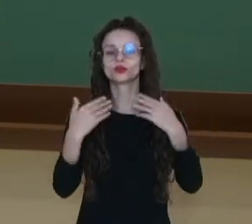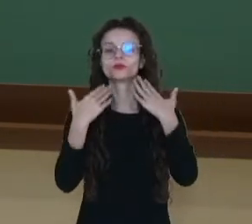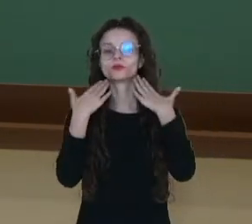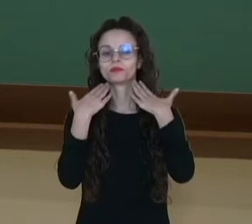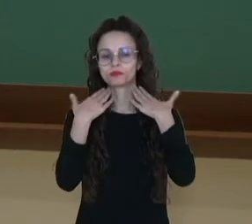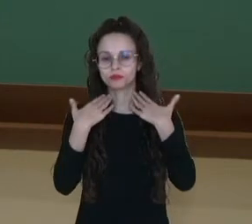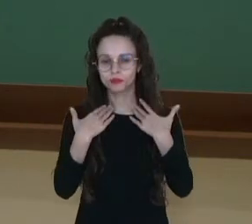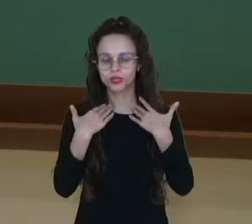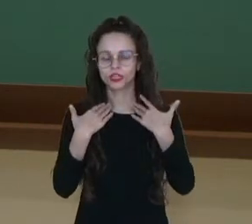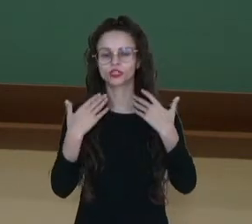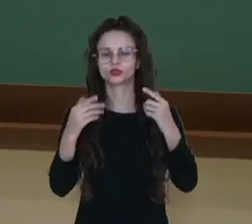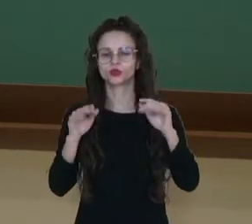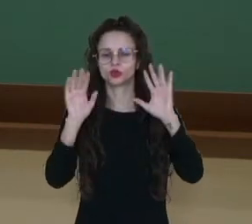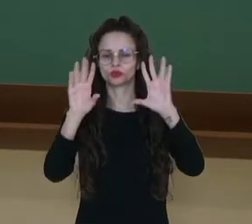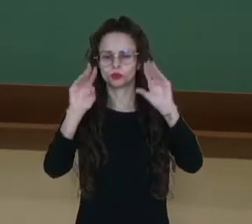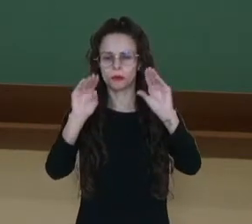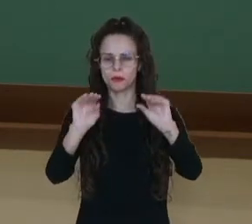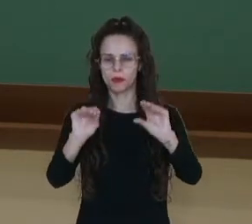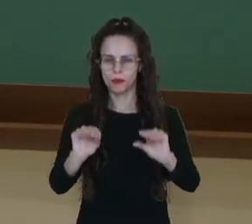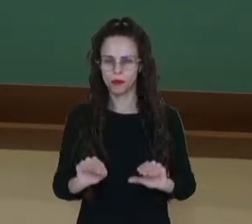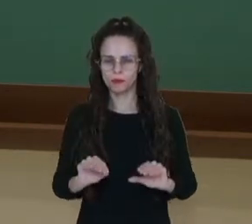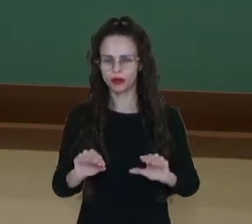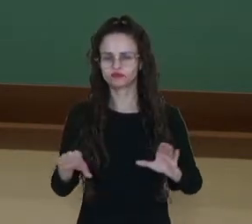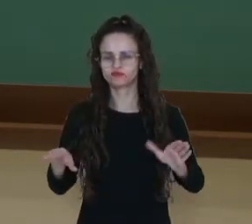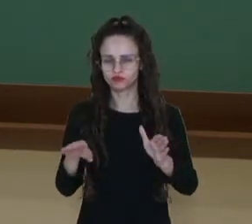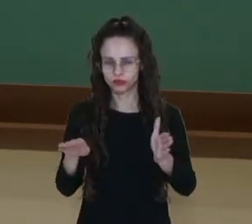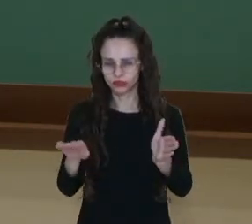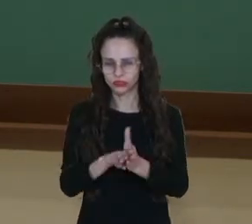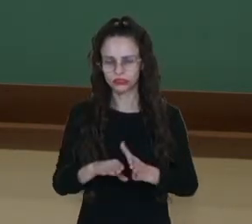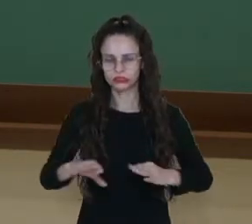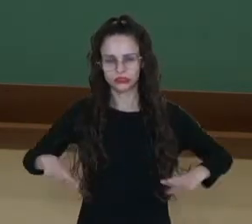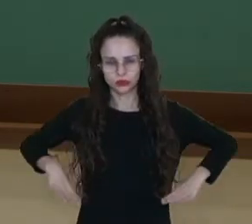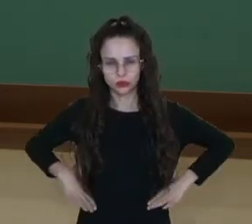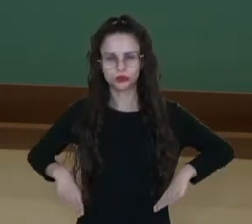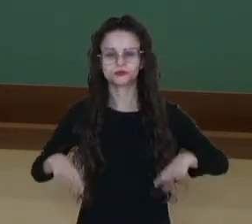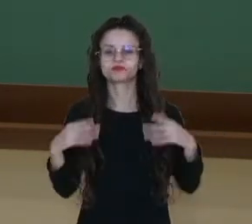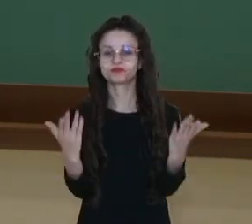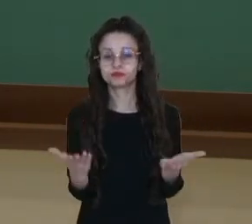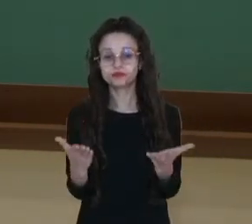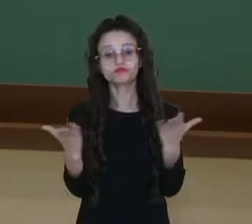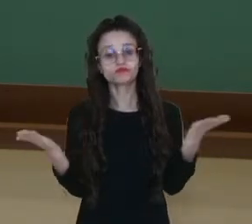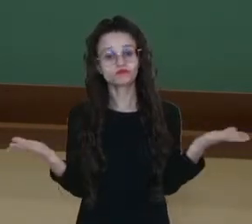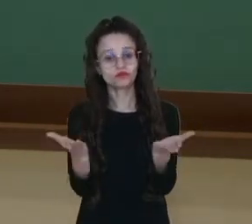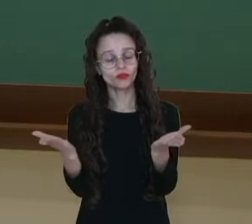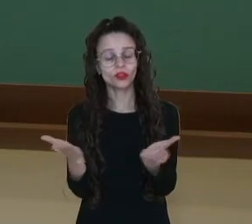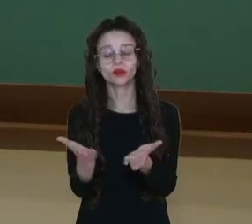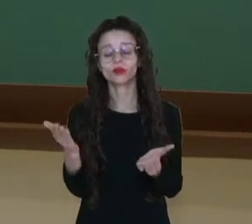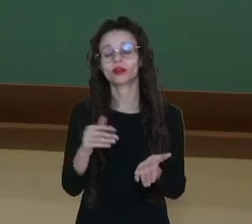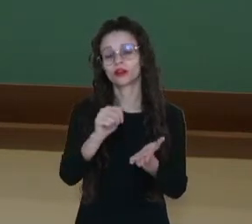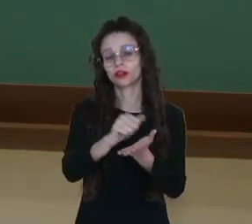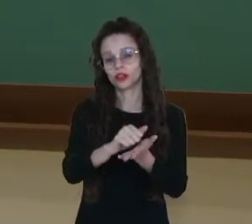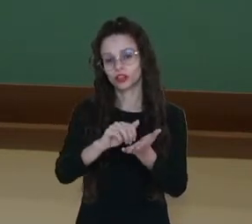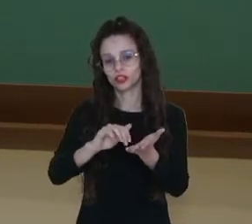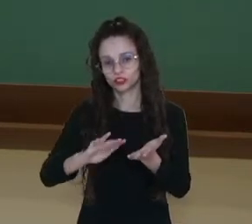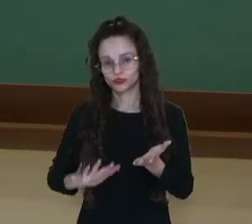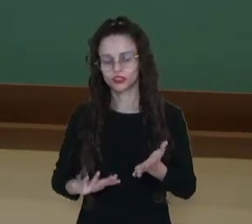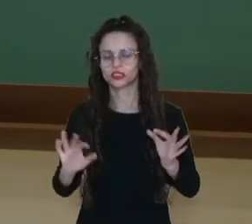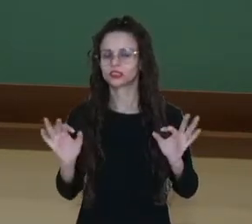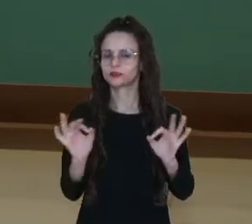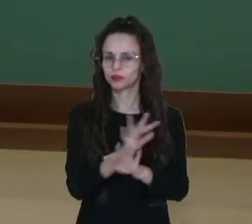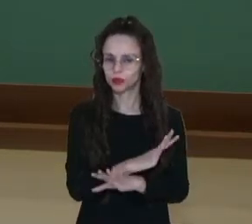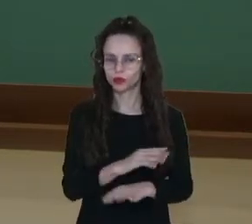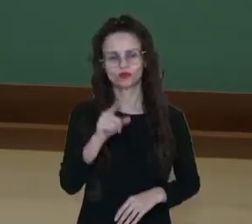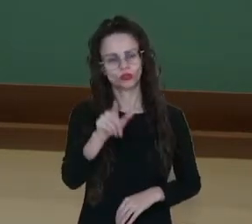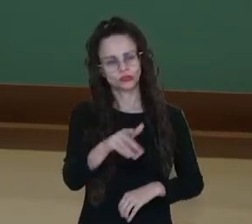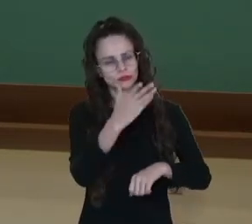pescoço até a cintura? Então vamos para a nossa atividade agora, depois de você ter praticado